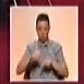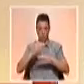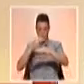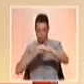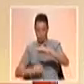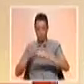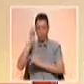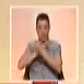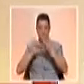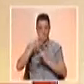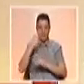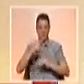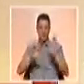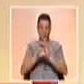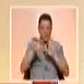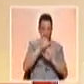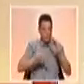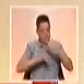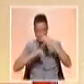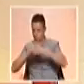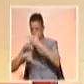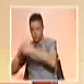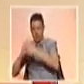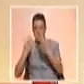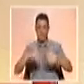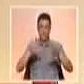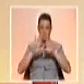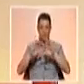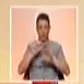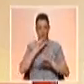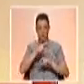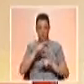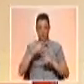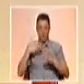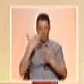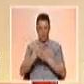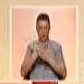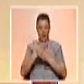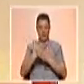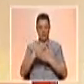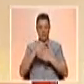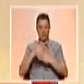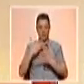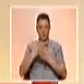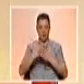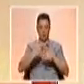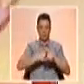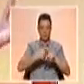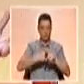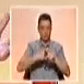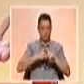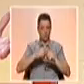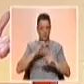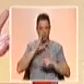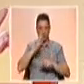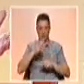ainda está muito condicionada. E isso evita o facto de nós podermos projetar, estimar o que se vai passar, se